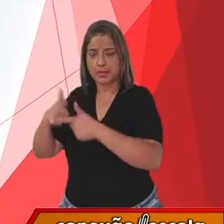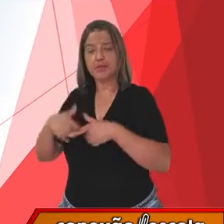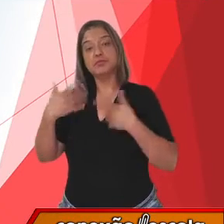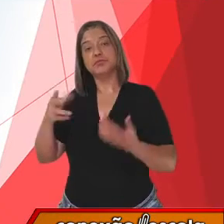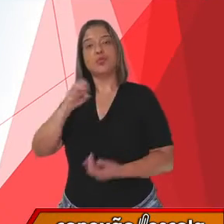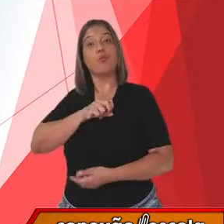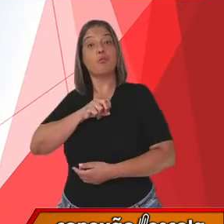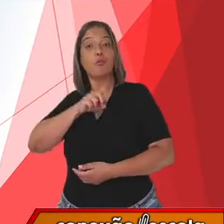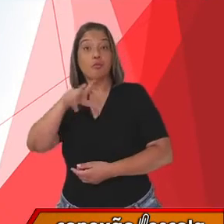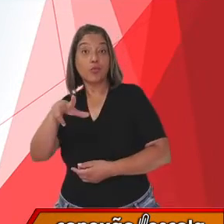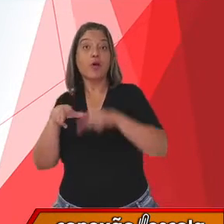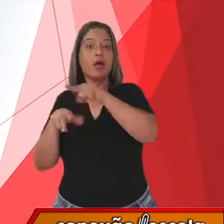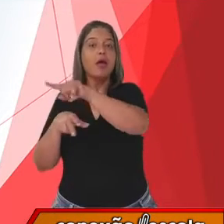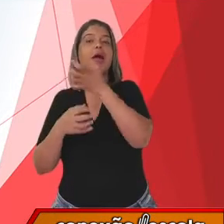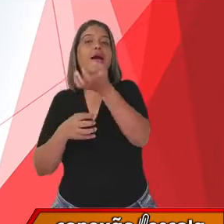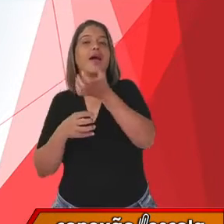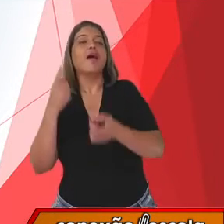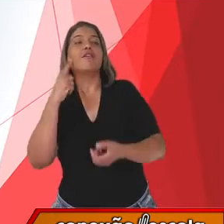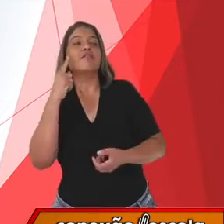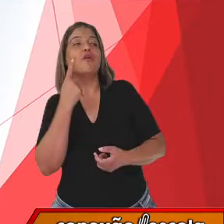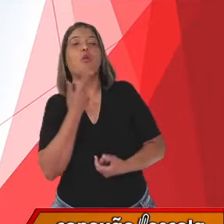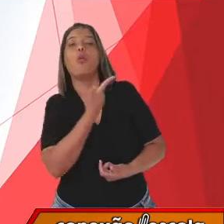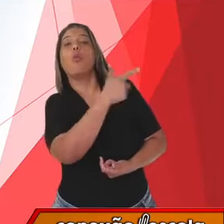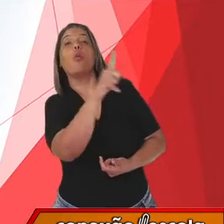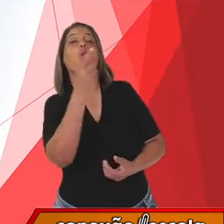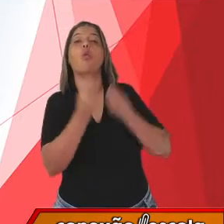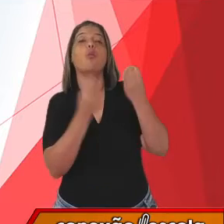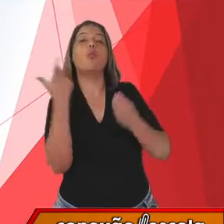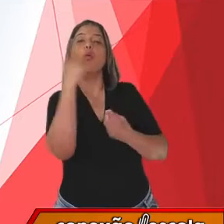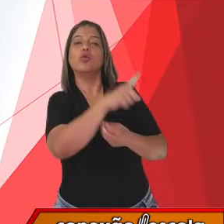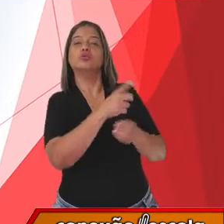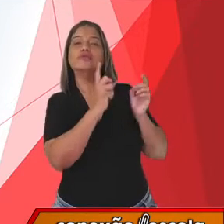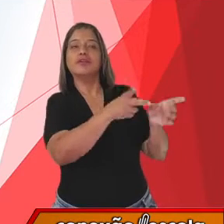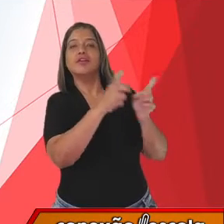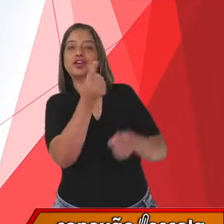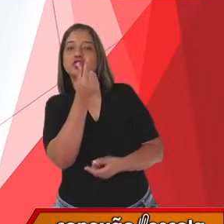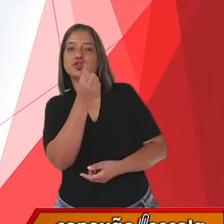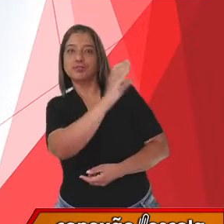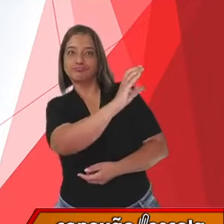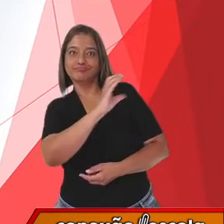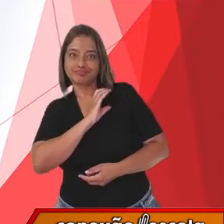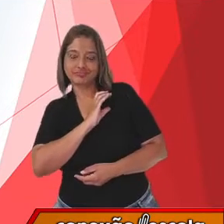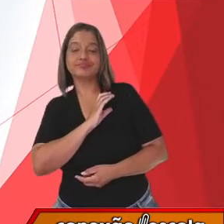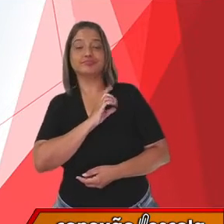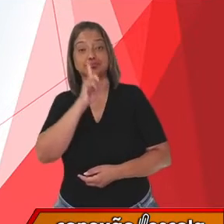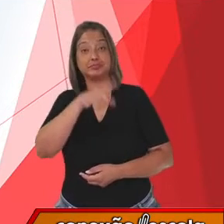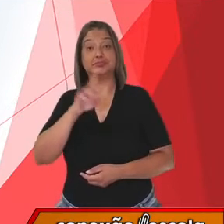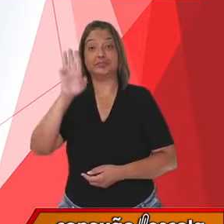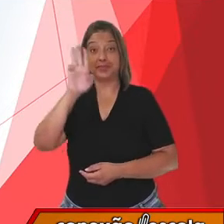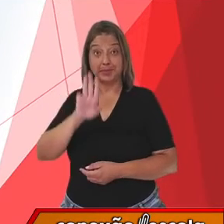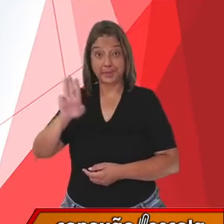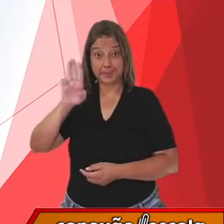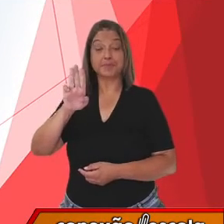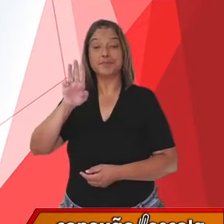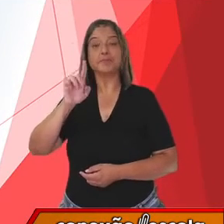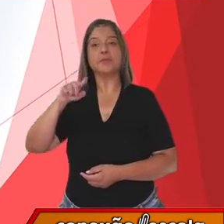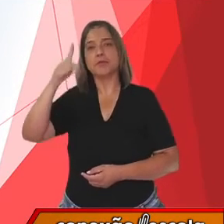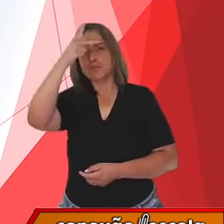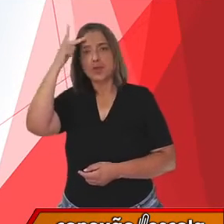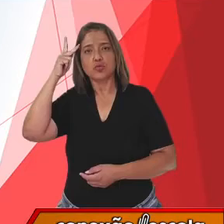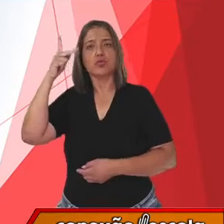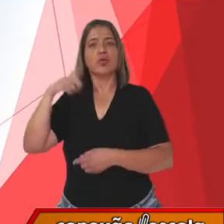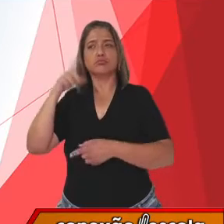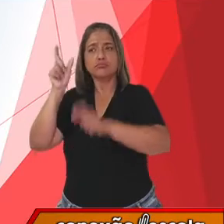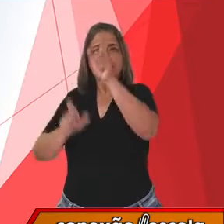desejasse encontrar novas fontes de renda. Os bandeirantes, que eram as pessoas que participavam das